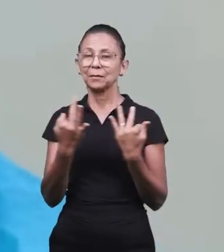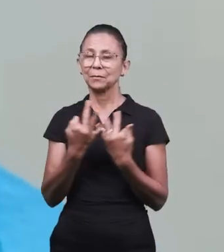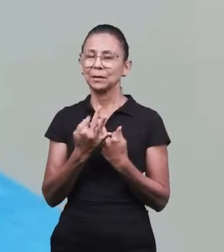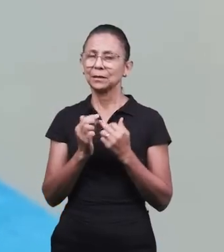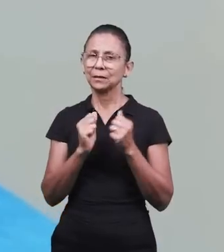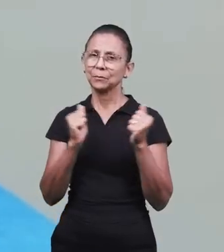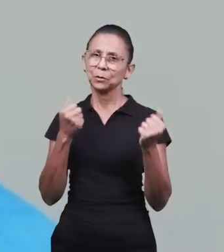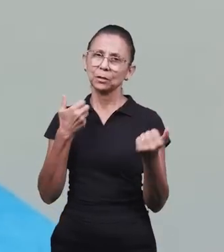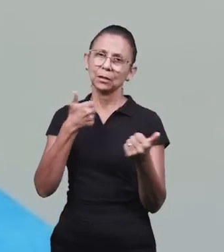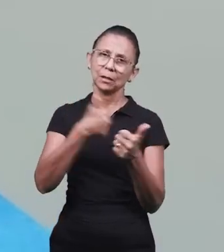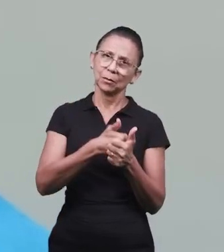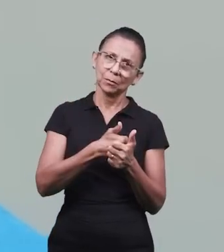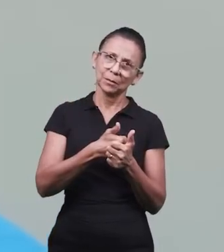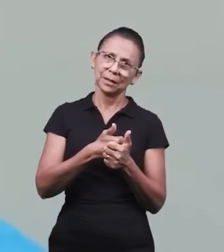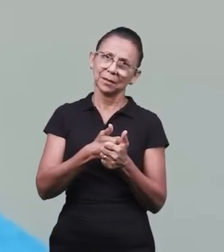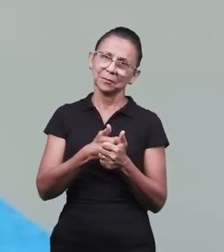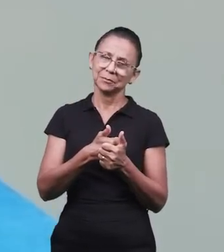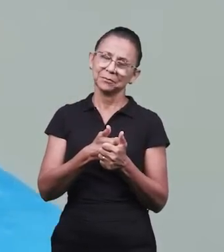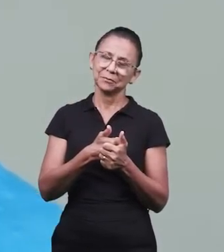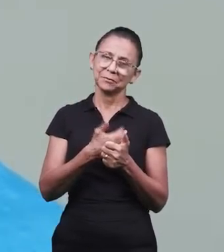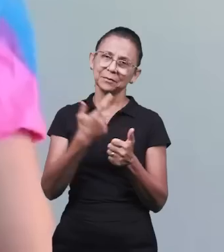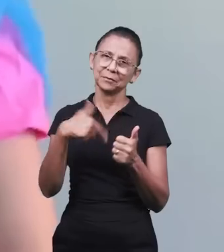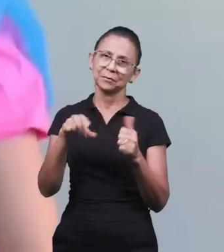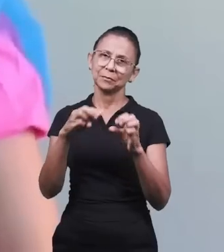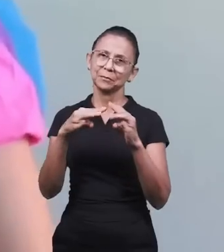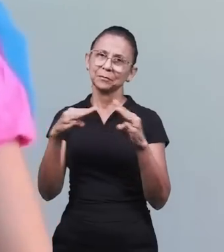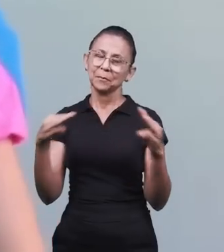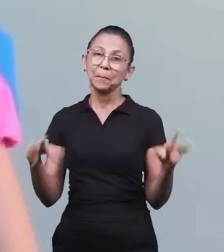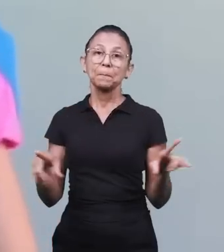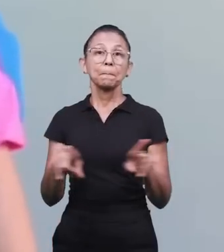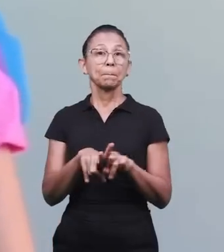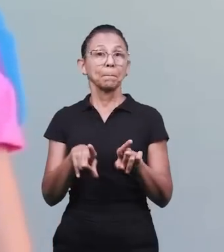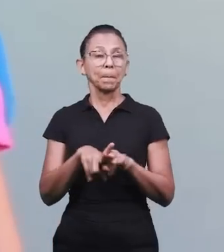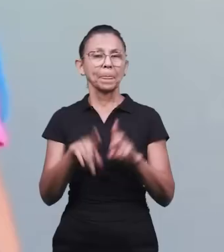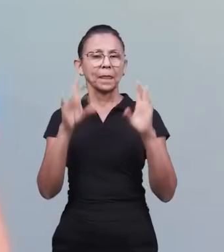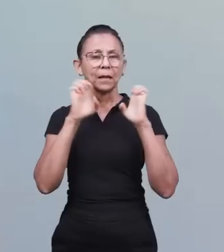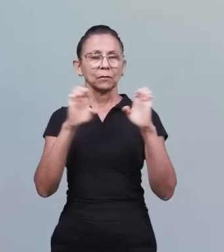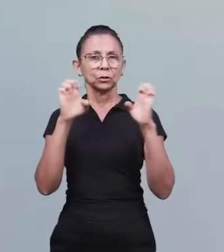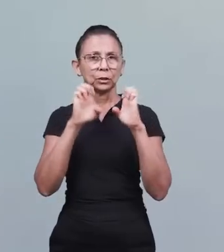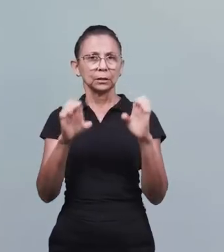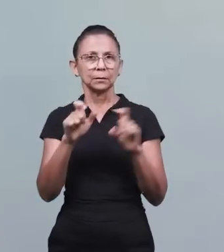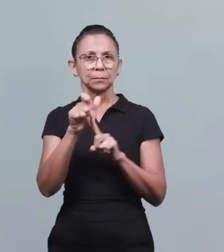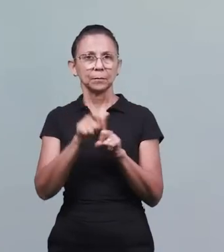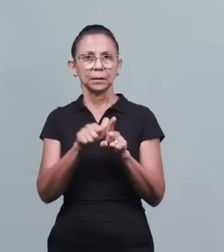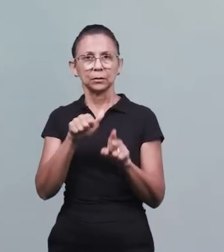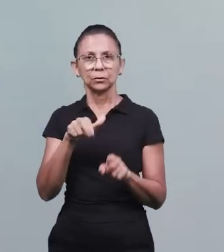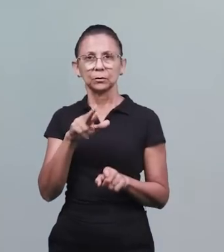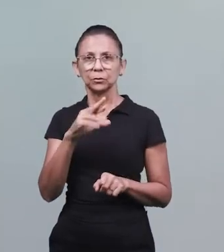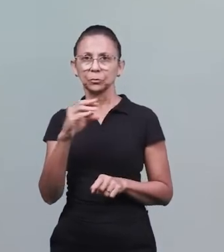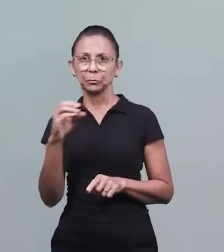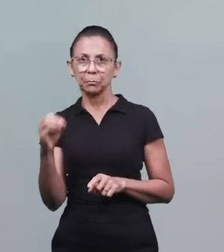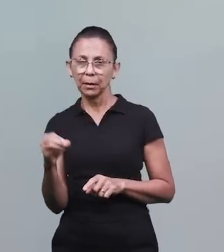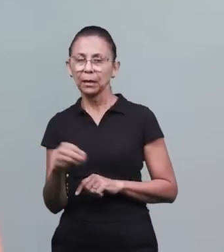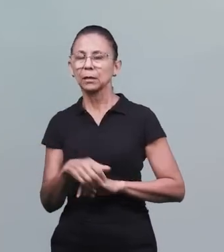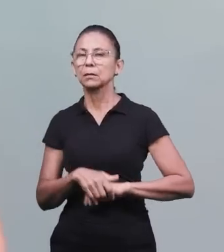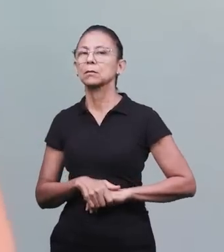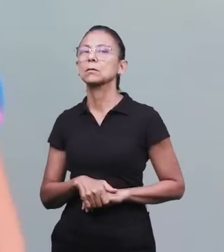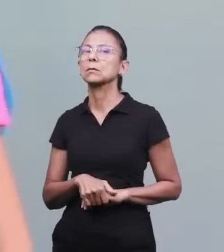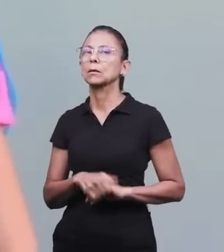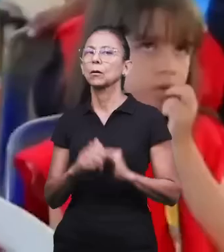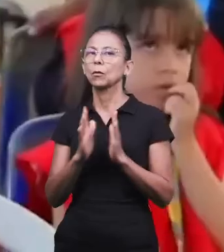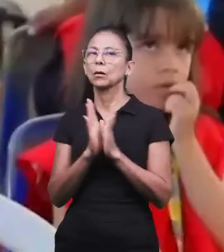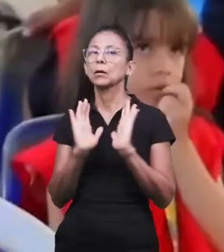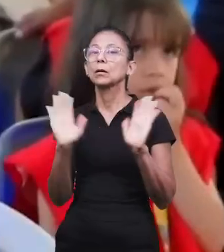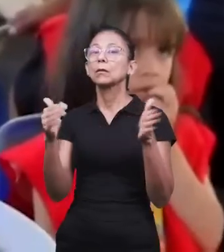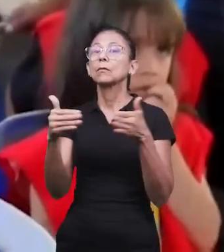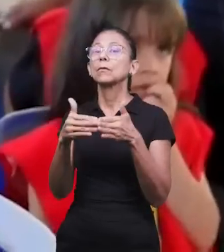subir juntas a este santo lugar. Nós recebemos ainda registros das evangelizações deste mês de março, quando oramos de forma mais